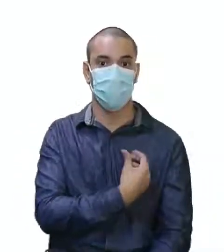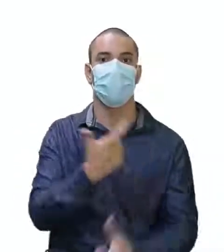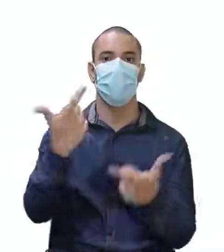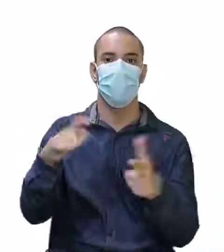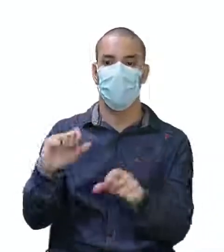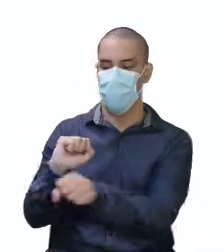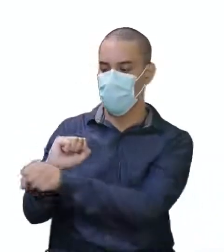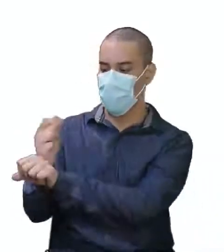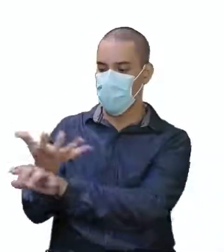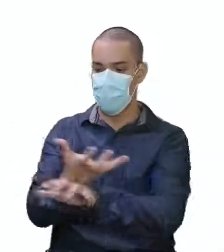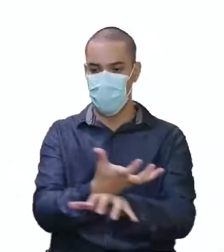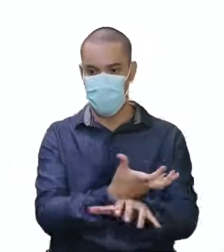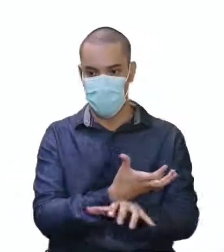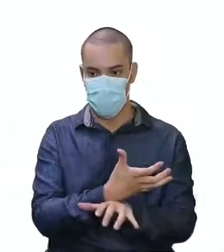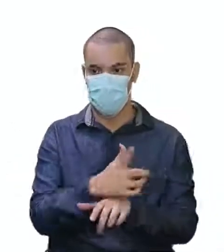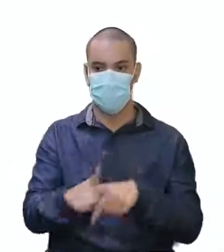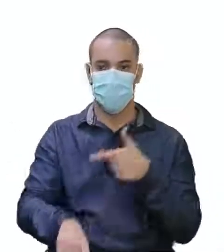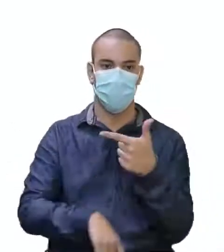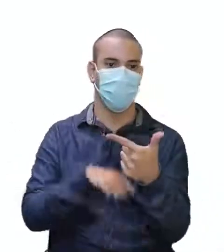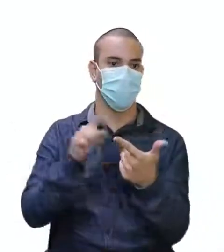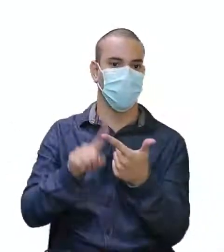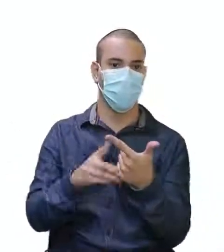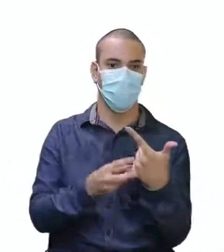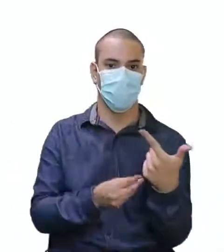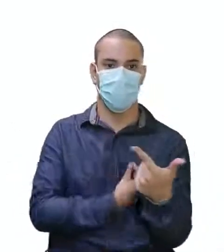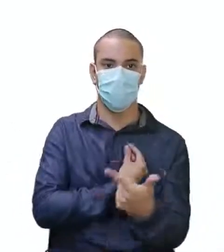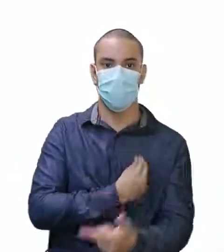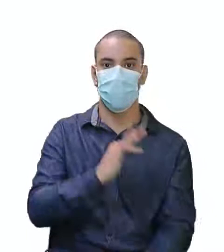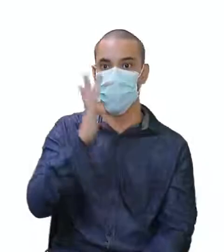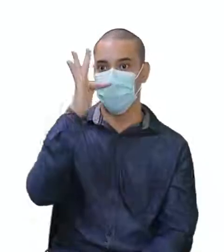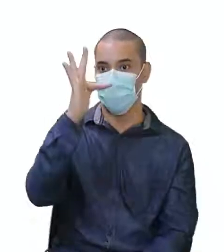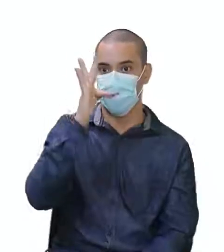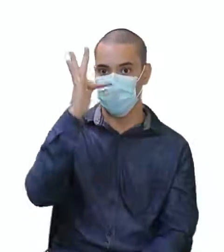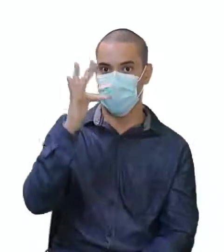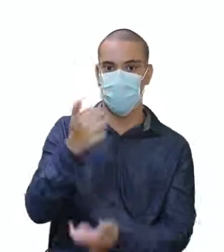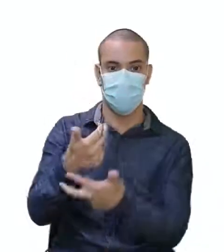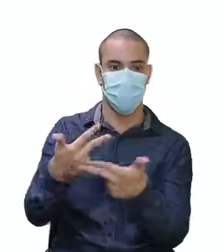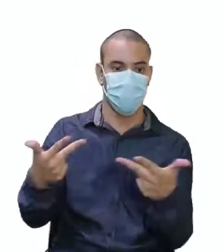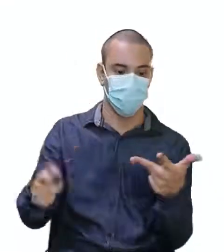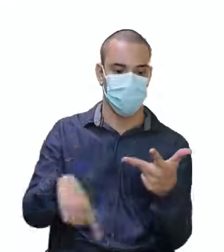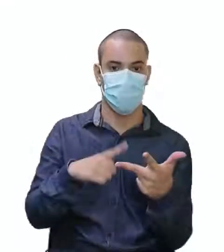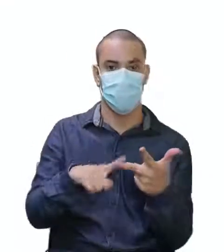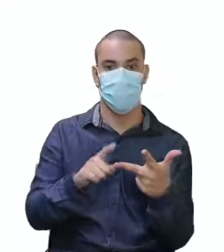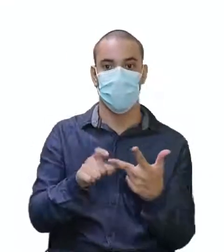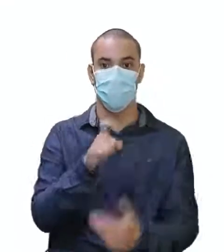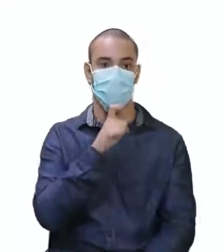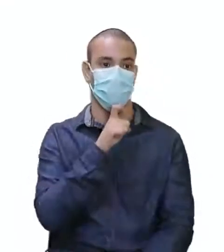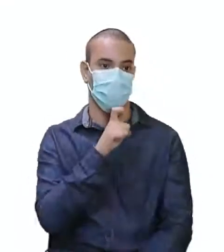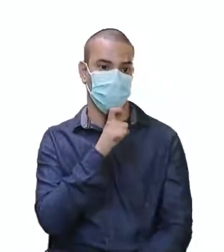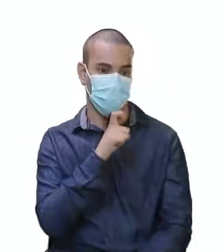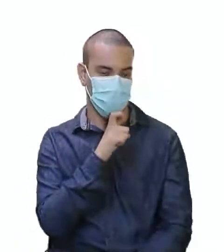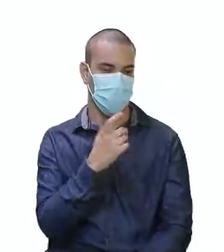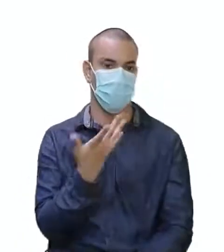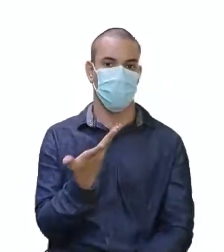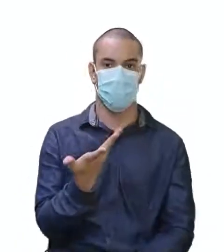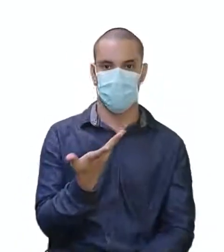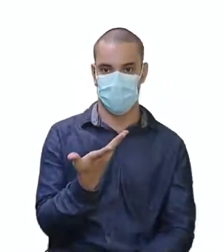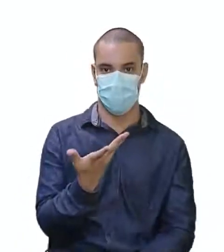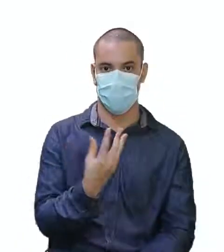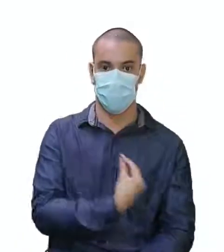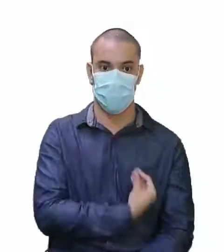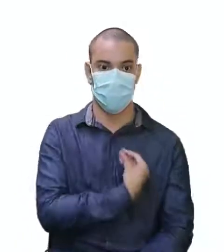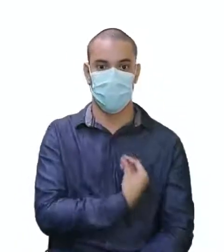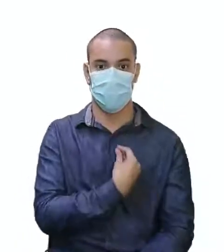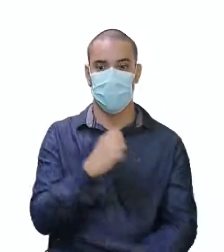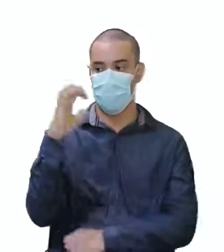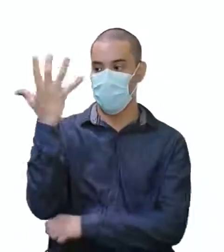deserto, ele vive na floresta, ele vive no gelo, entendeu? Então, ele vive em cima